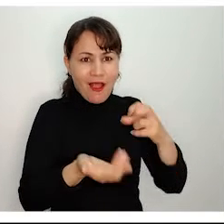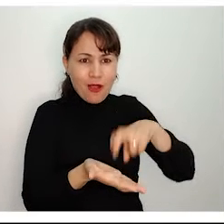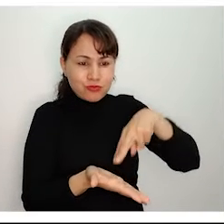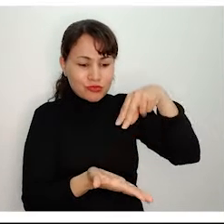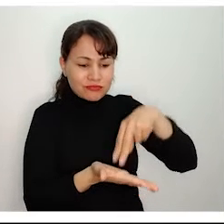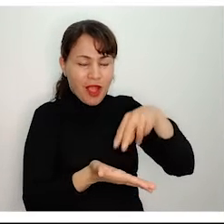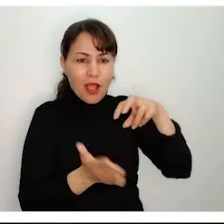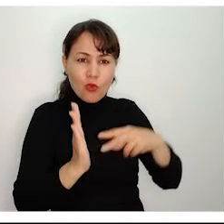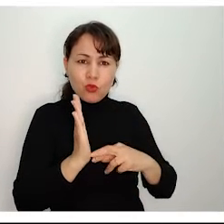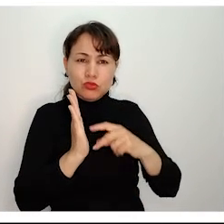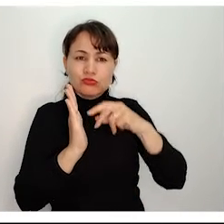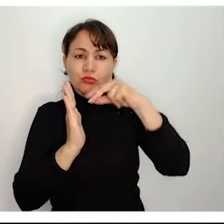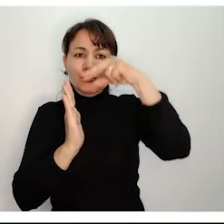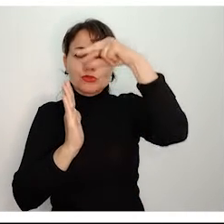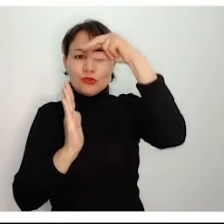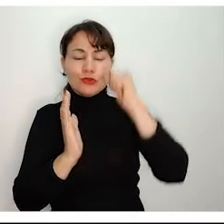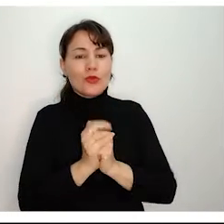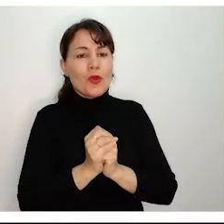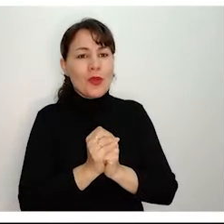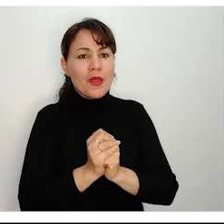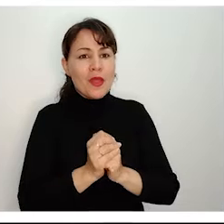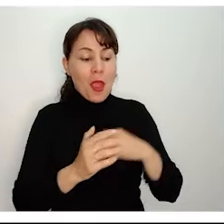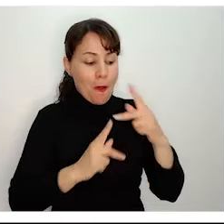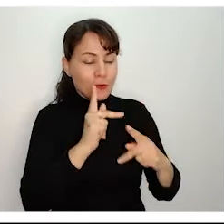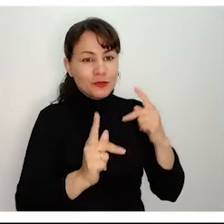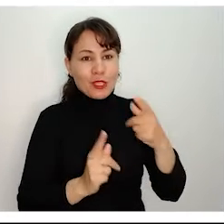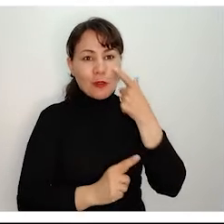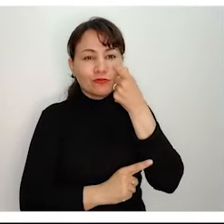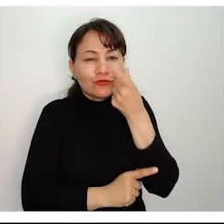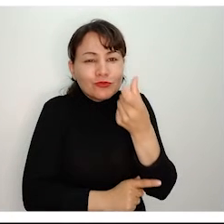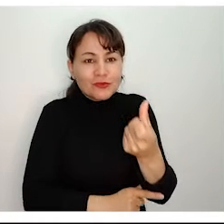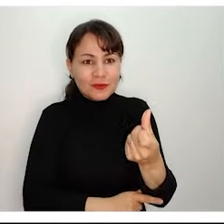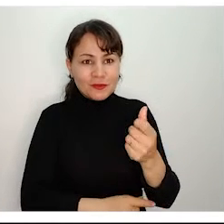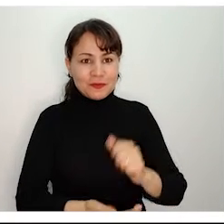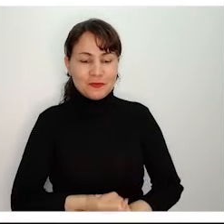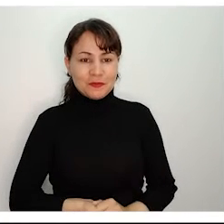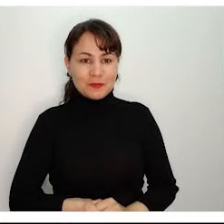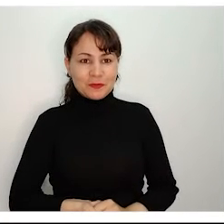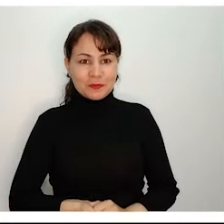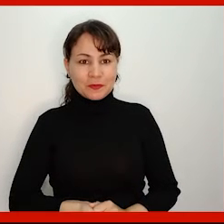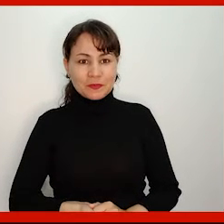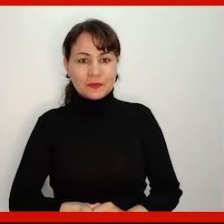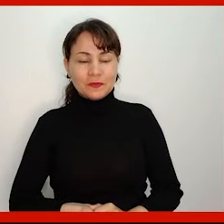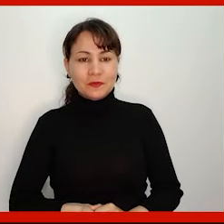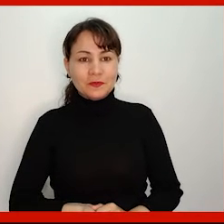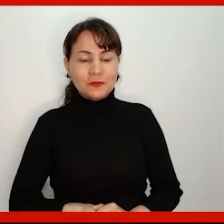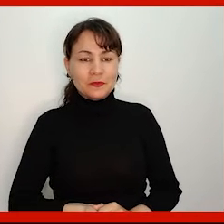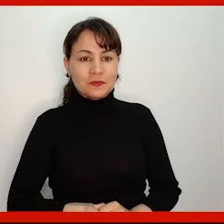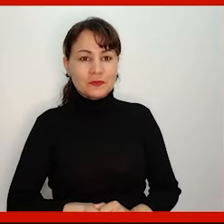do subir, pular. Isso é um processo bastante interessante.